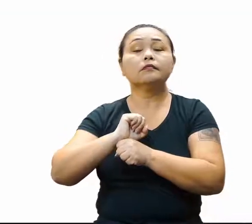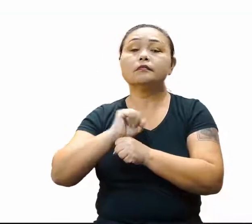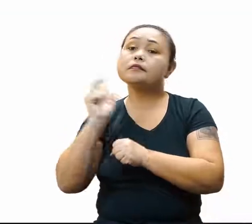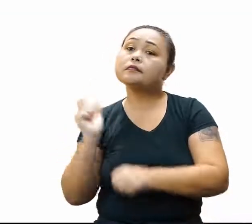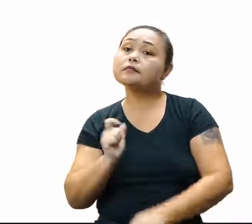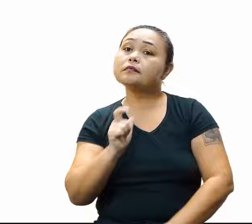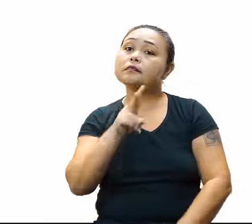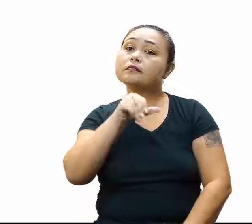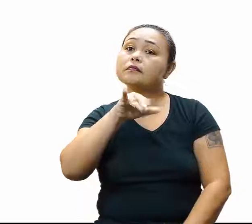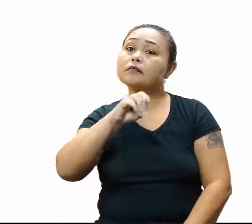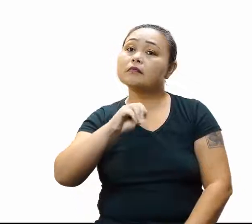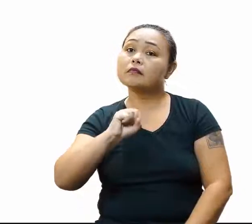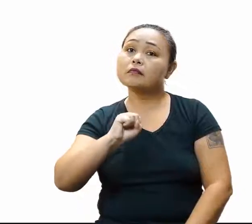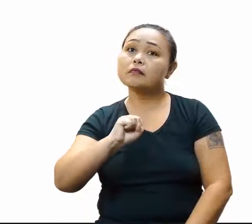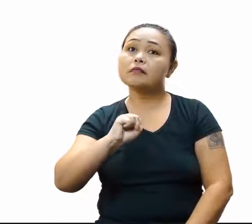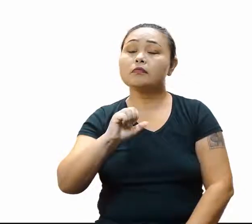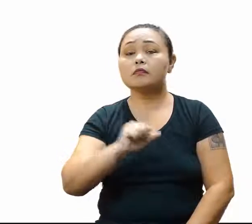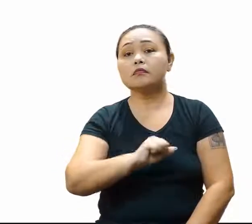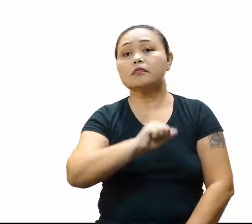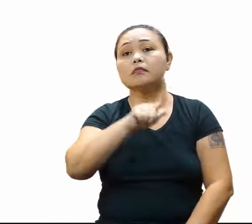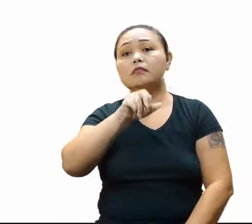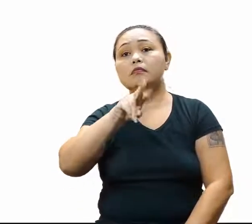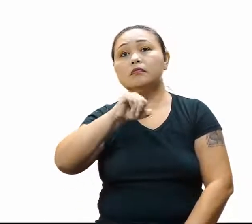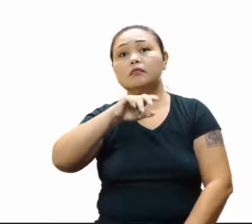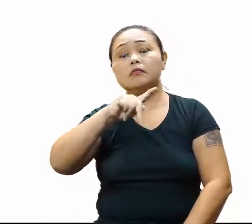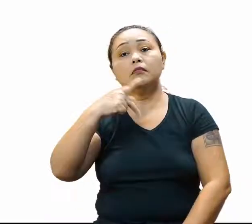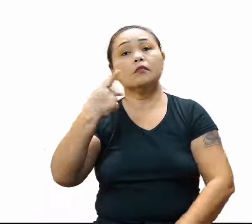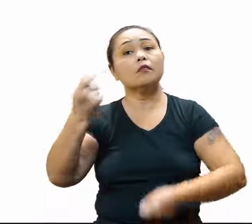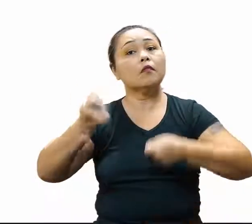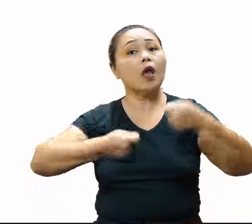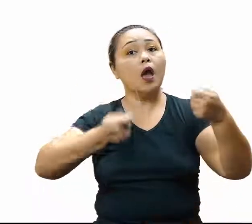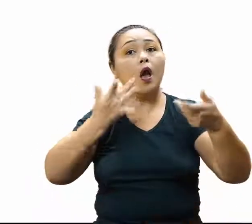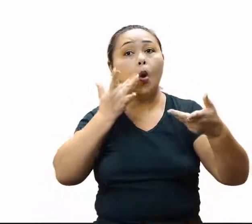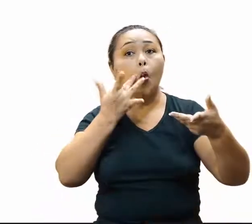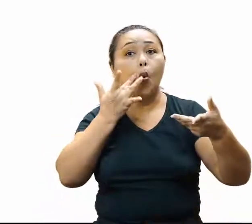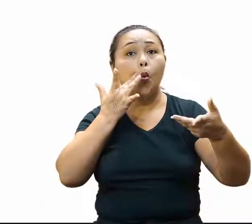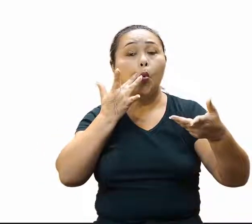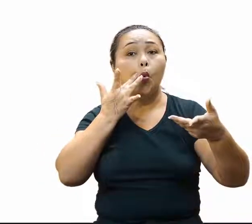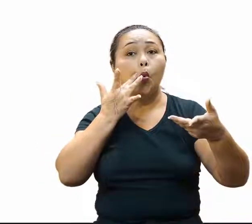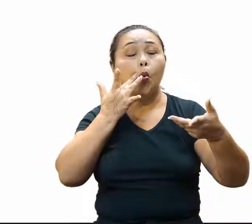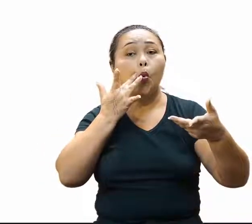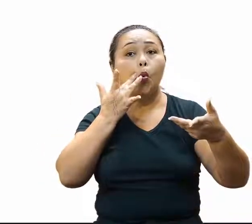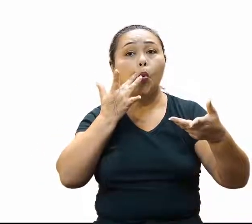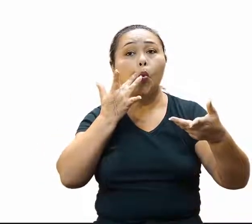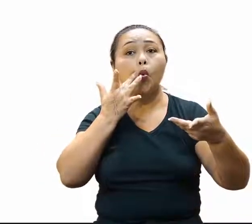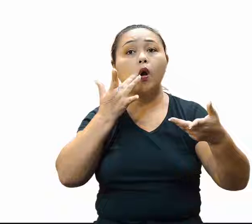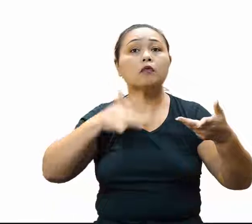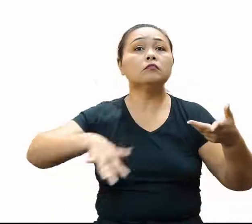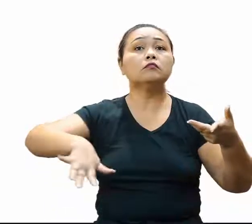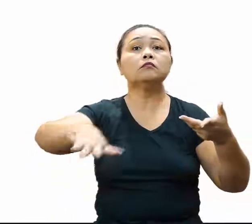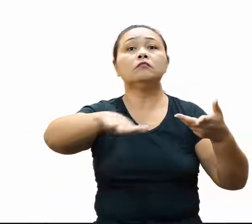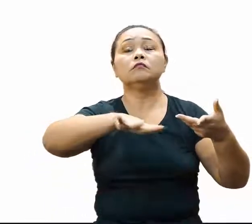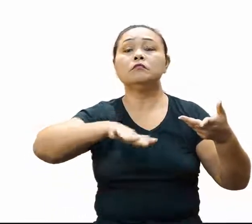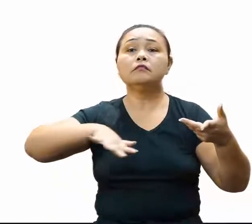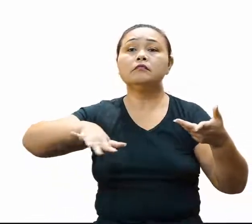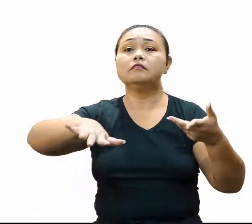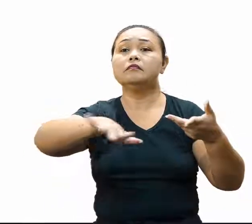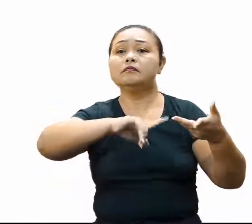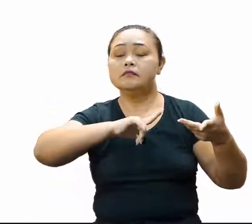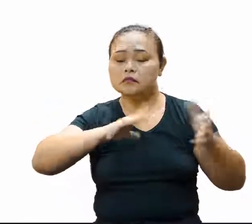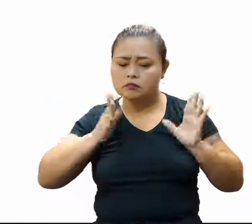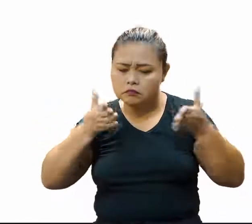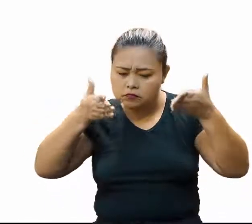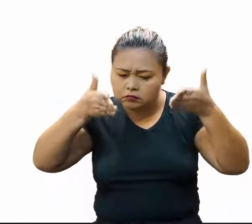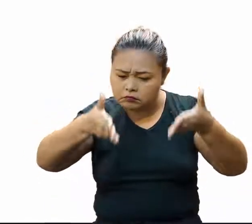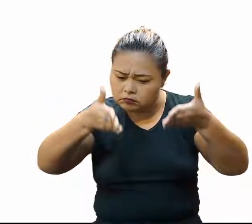de veios e aluviões aurífero, ou seja, de área, concentrado ali